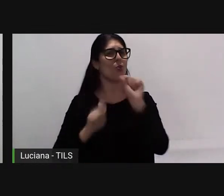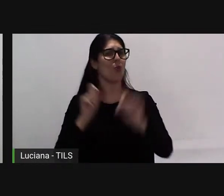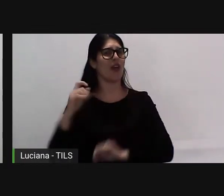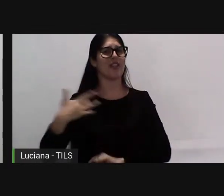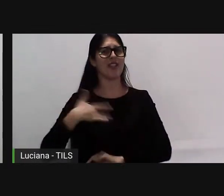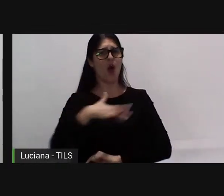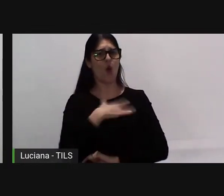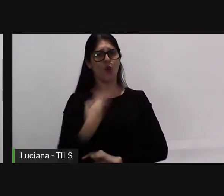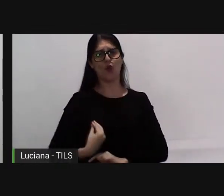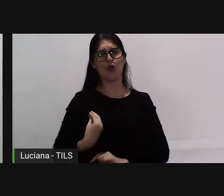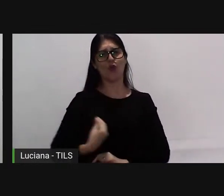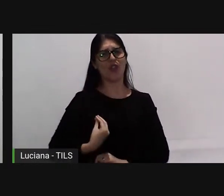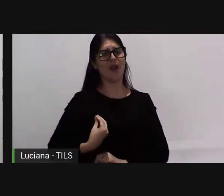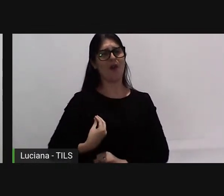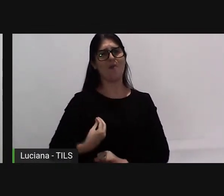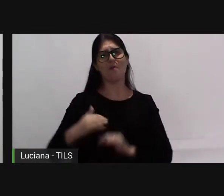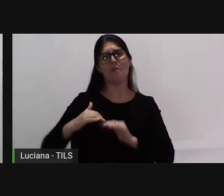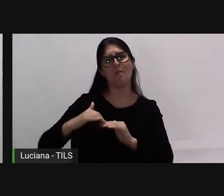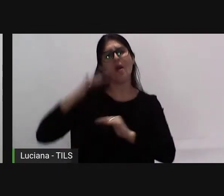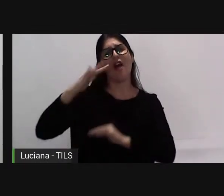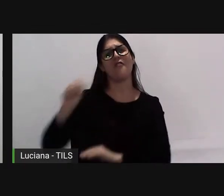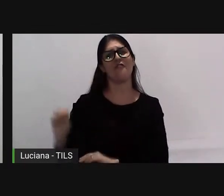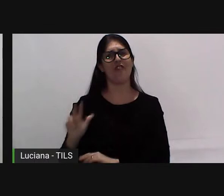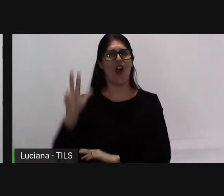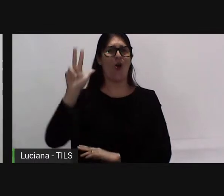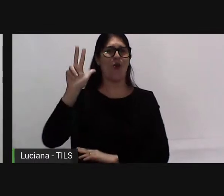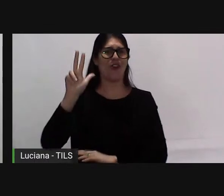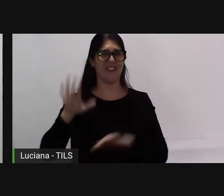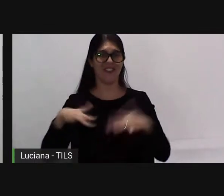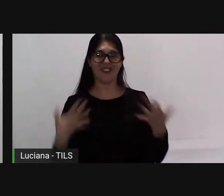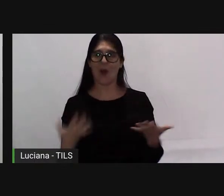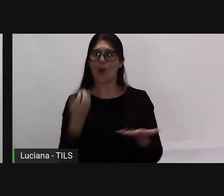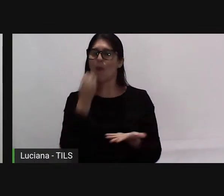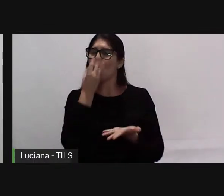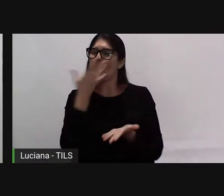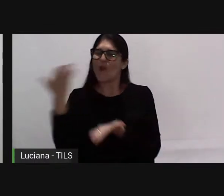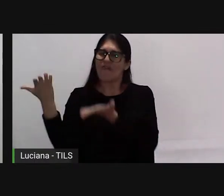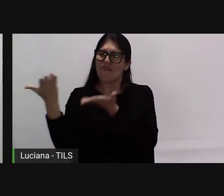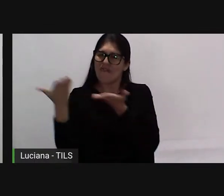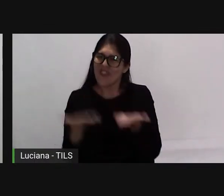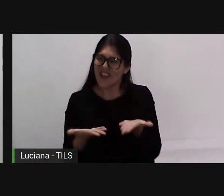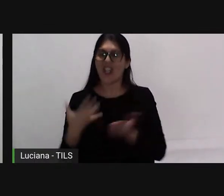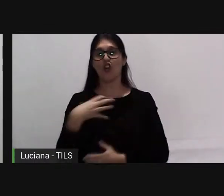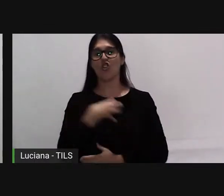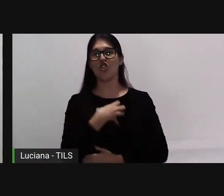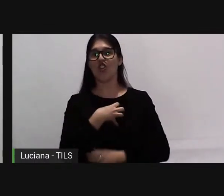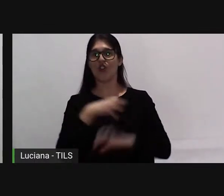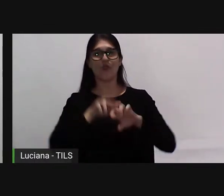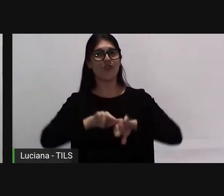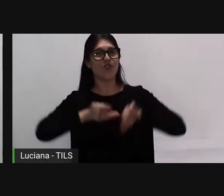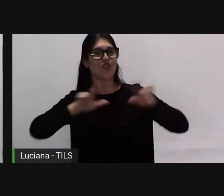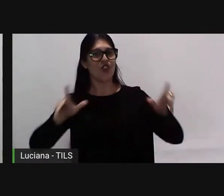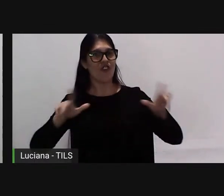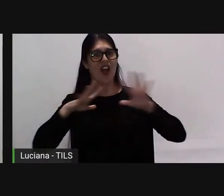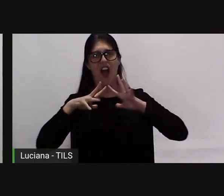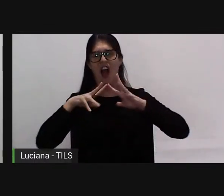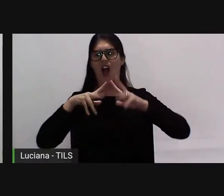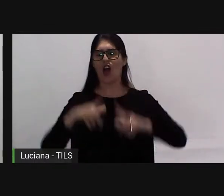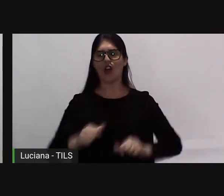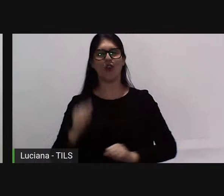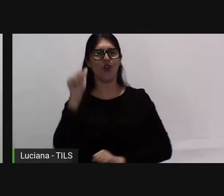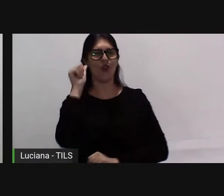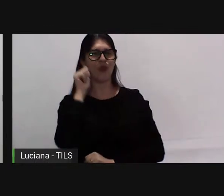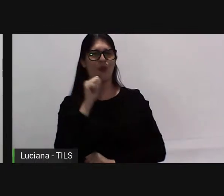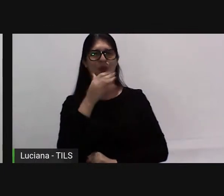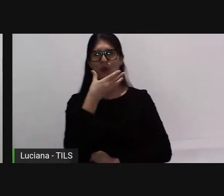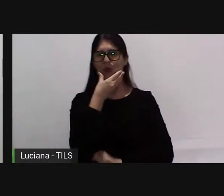bens mais preciosos. Então, viemos aqui dar boas-vindas, de uma maneira diferente, a todas e todos.